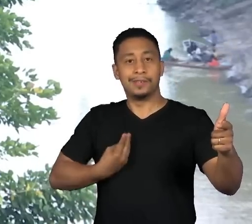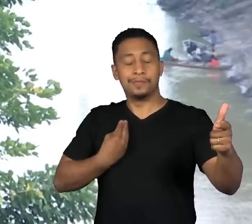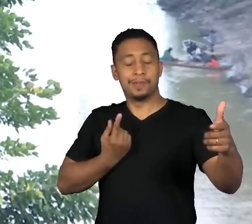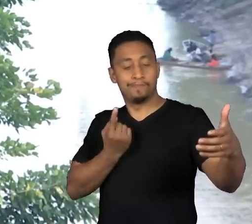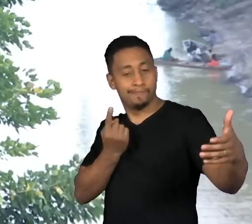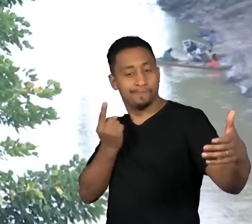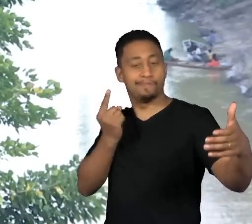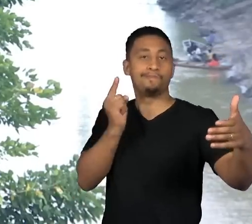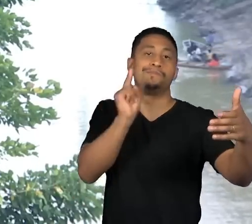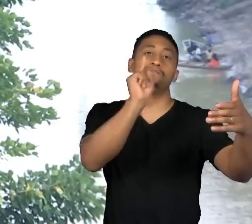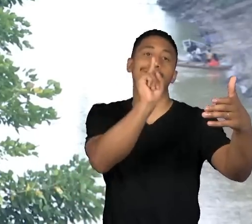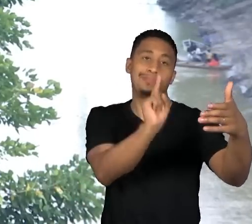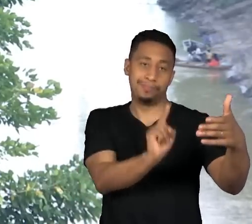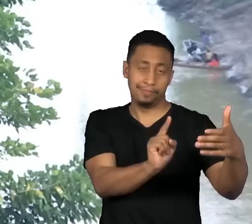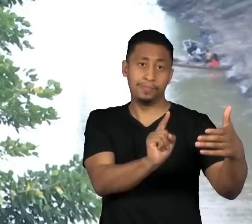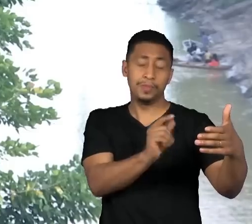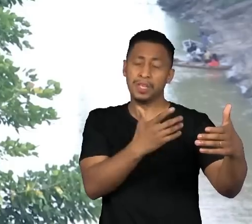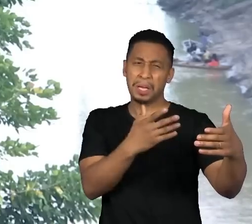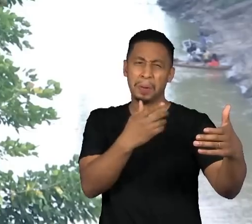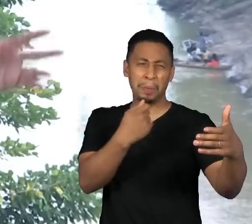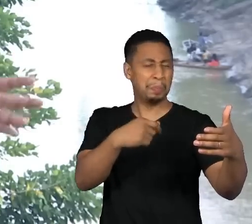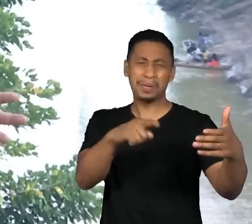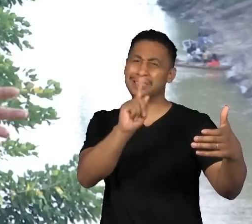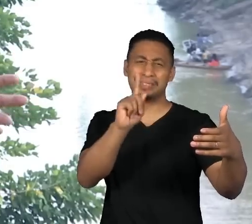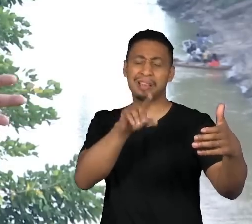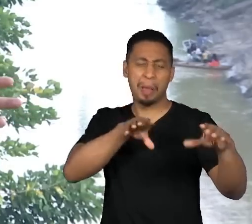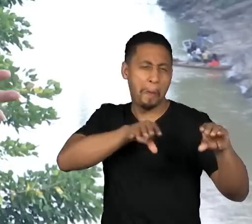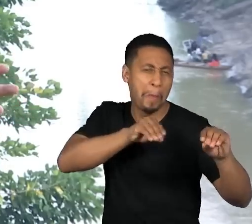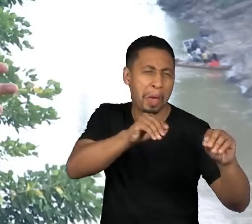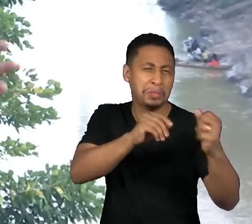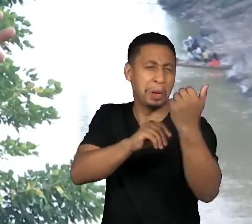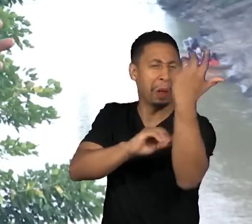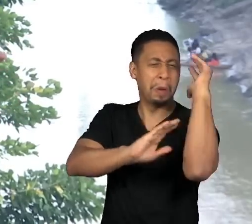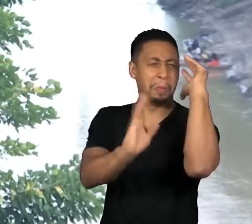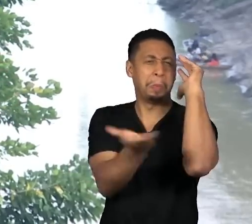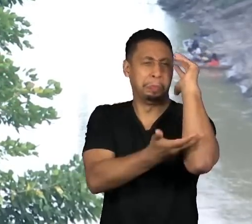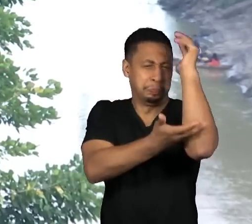aqui, de não necessitar mexer na floresta